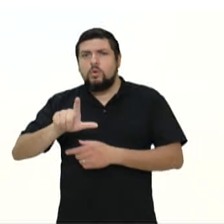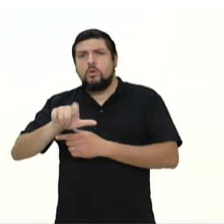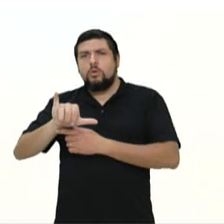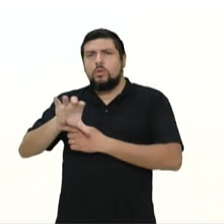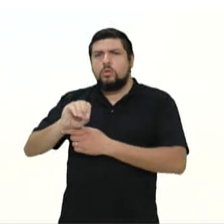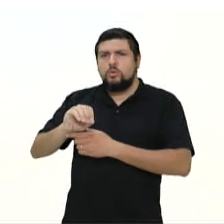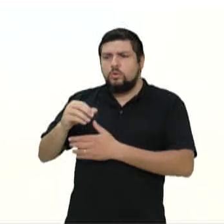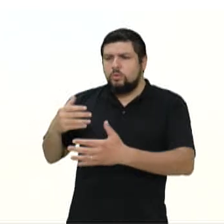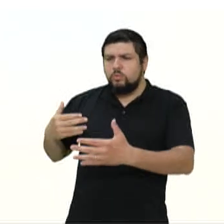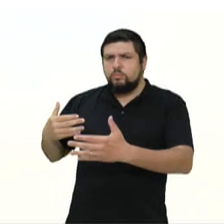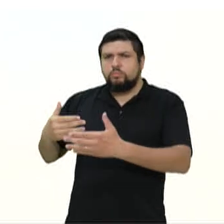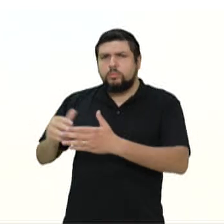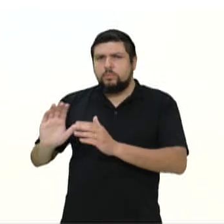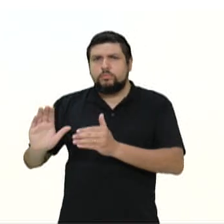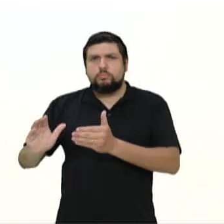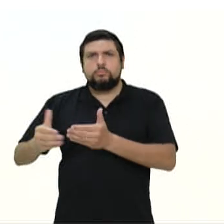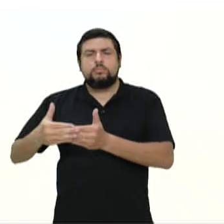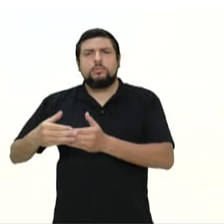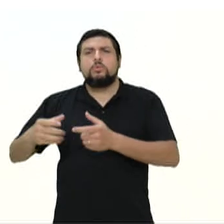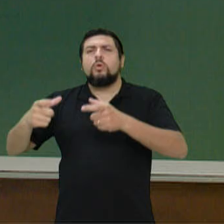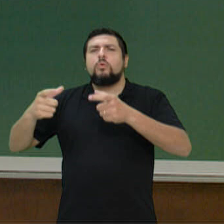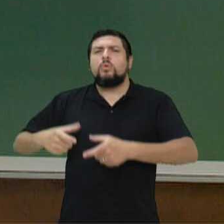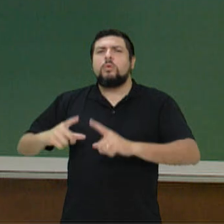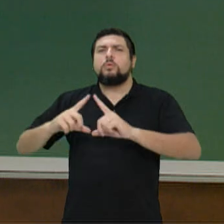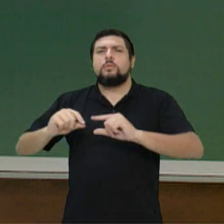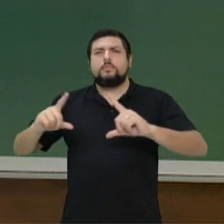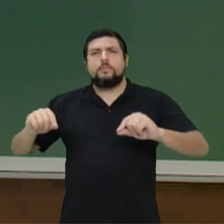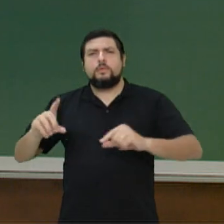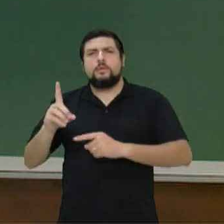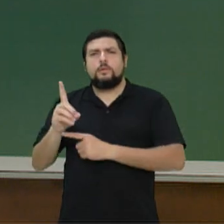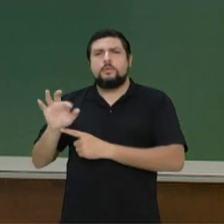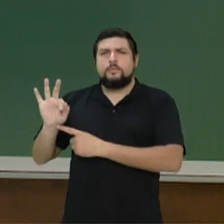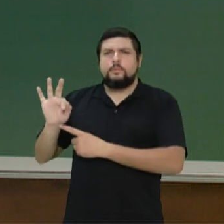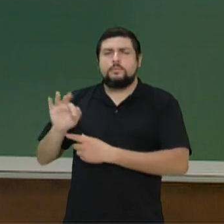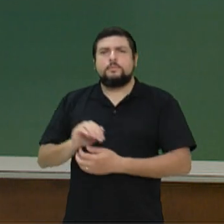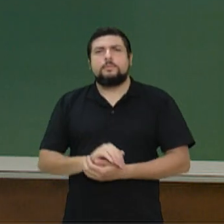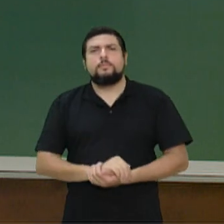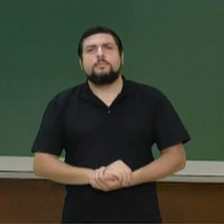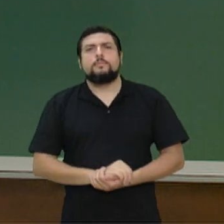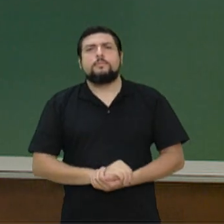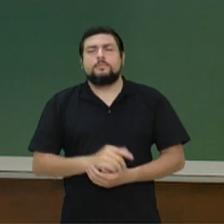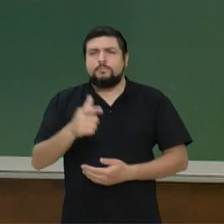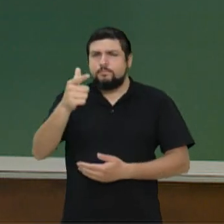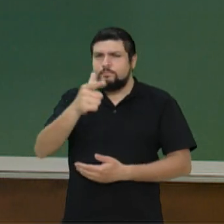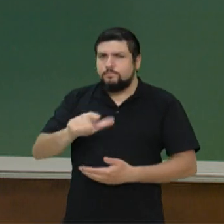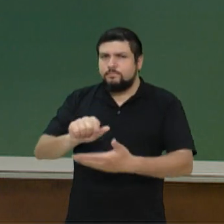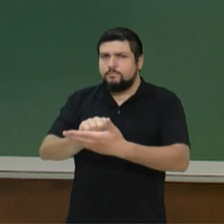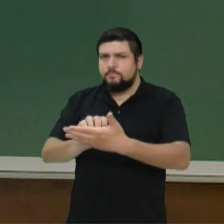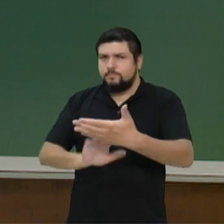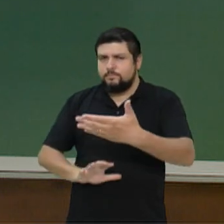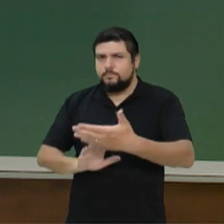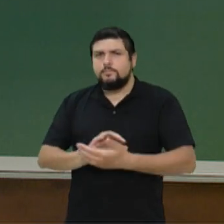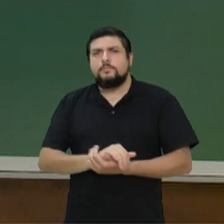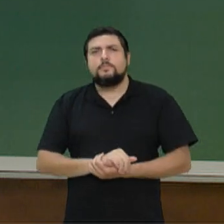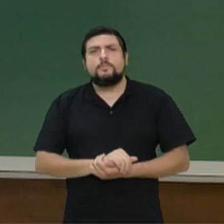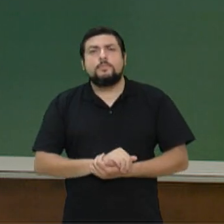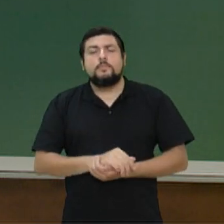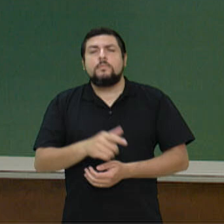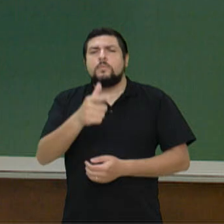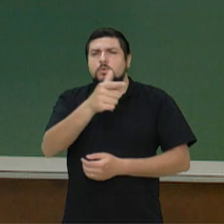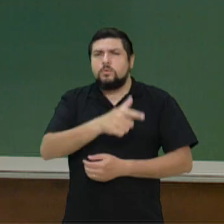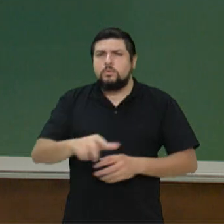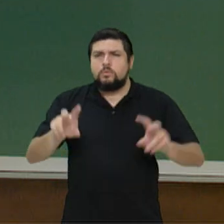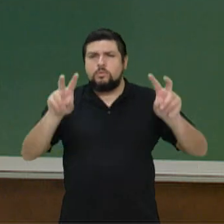Brasília, Distrito Federal. Fácil, não é? Vamos para mais uma atividade? Releia o título